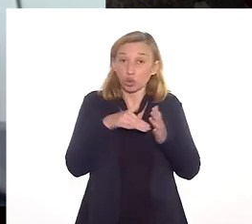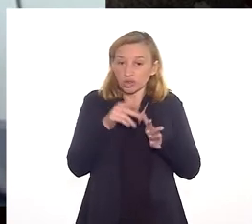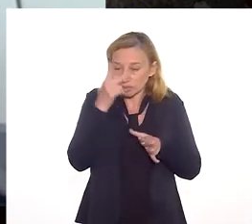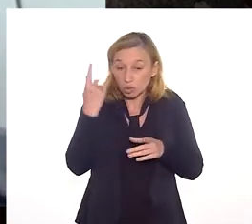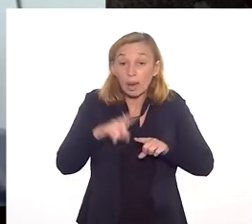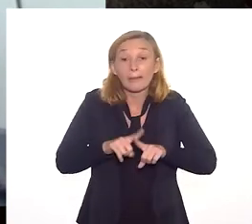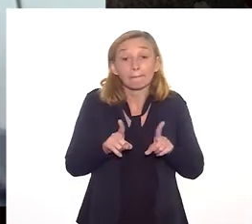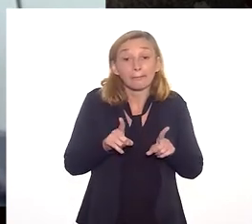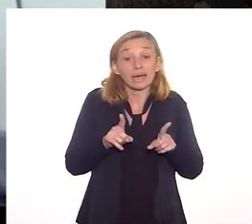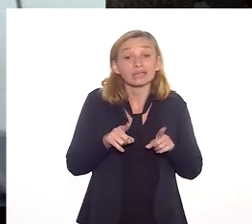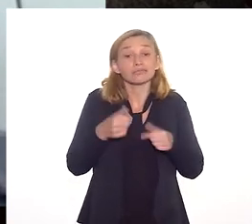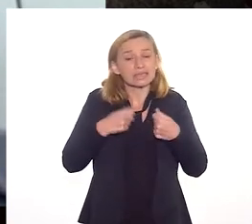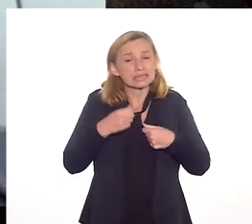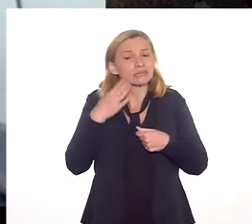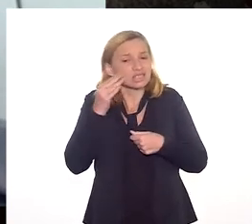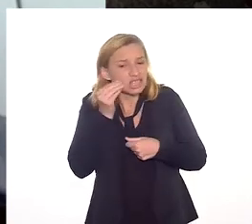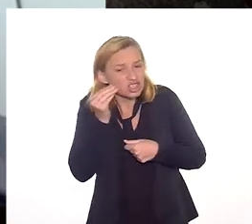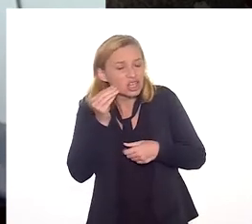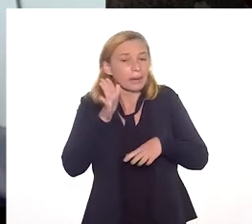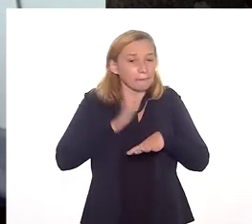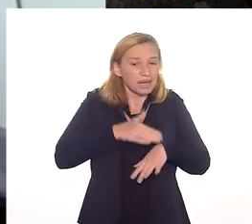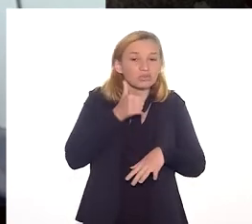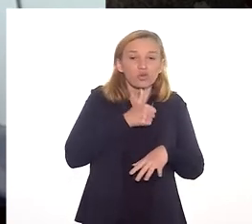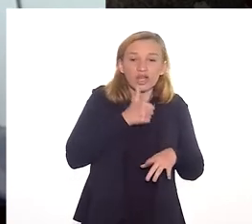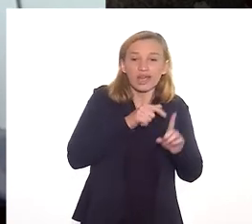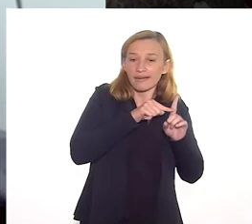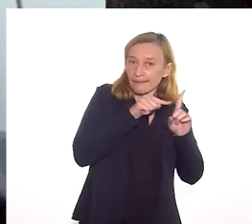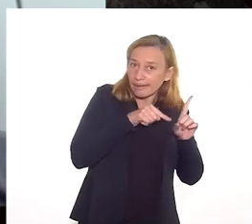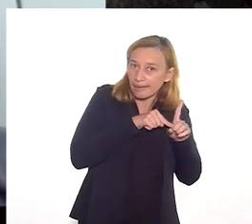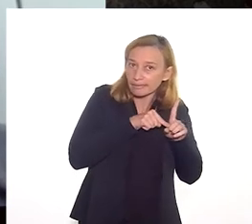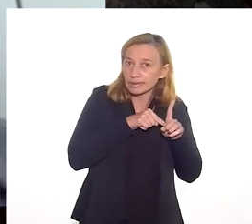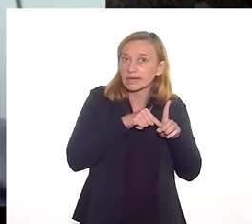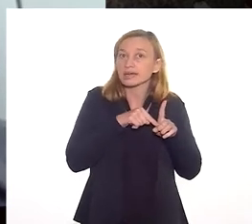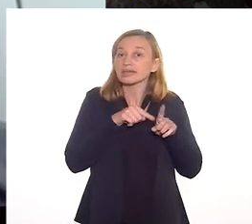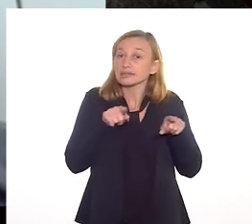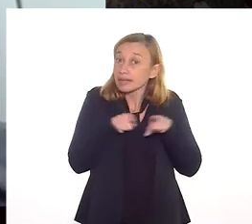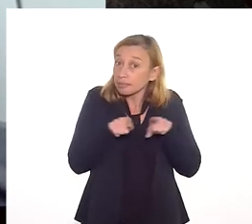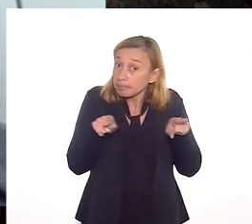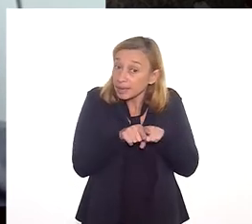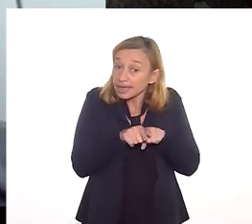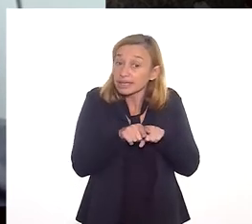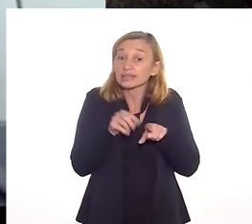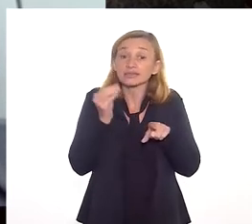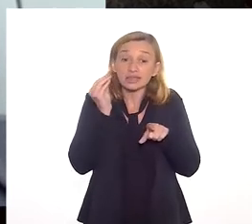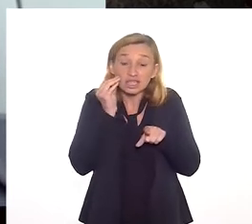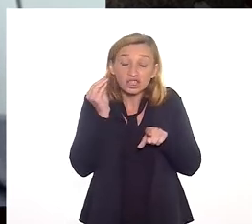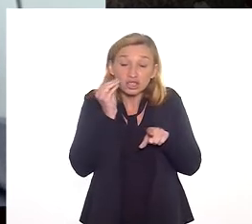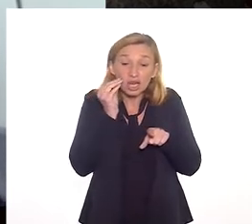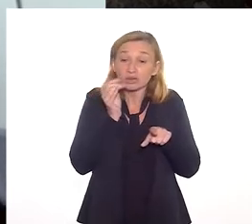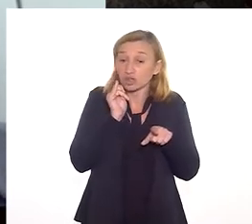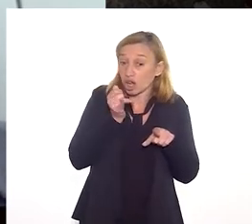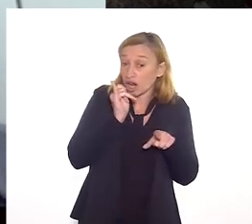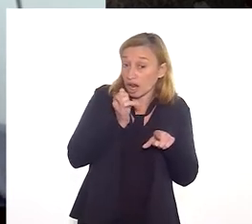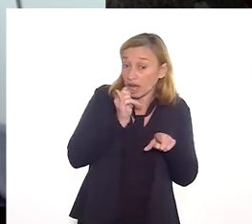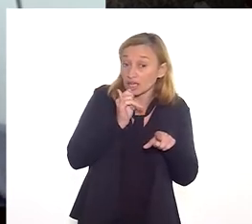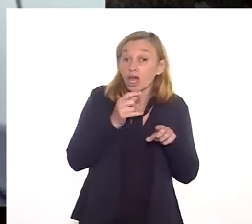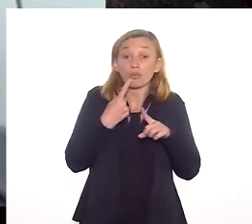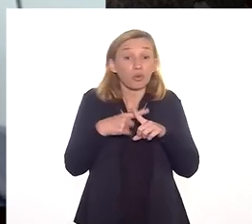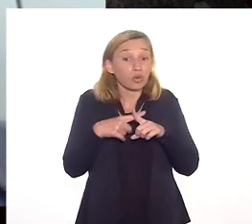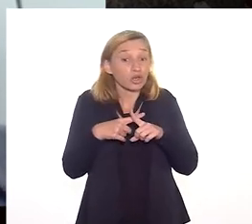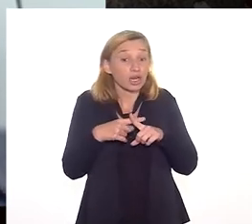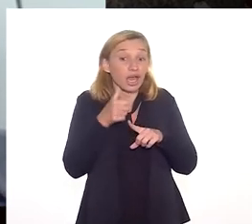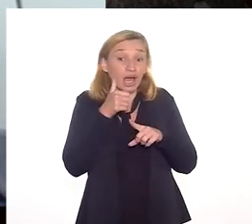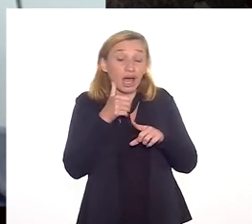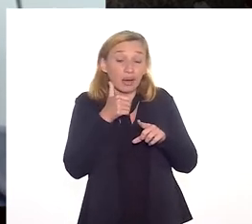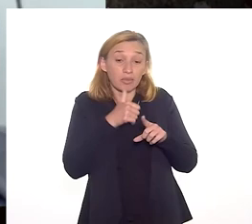todo mundo. Nós precisávamos testar mais as grávidas e testar também os correlatos, porque a